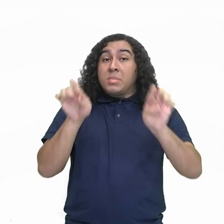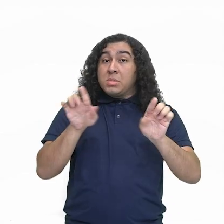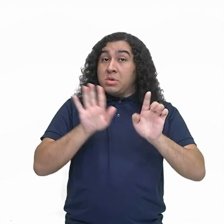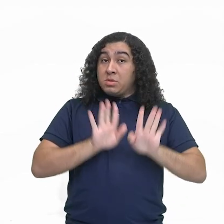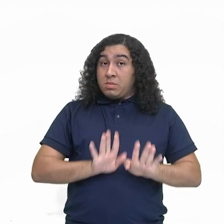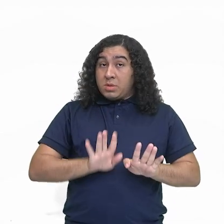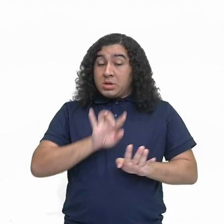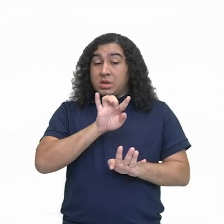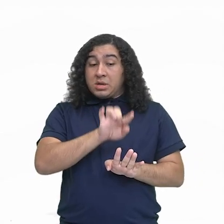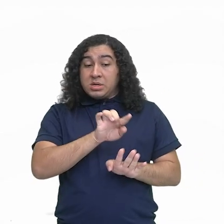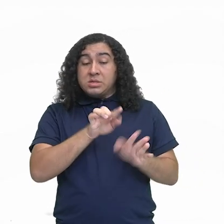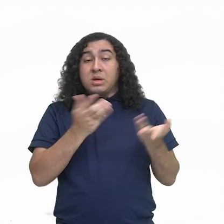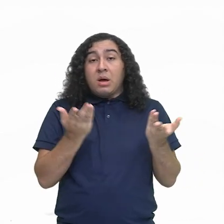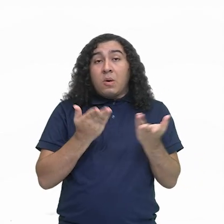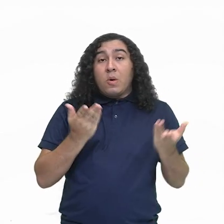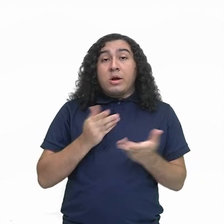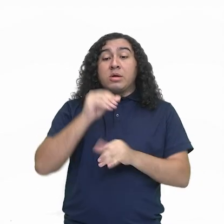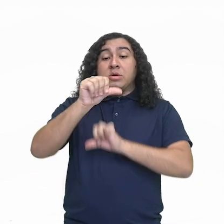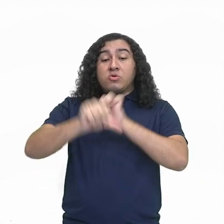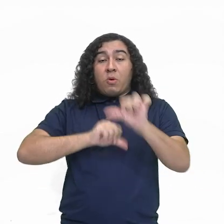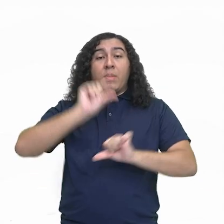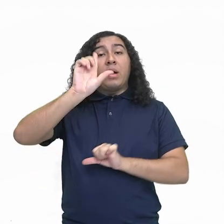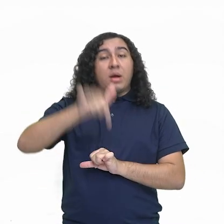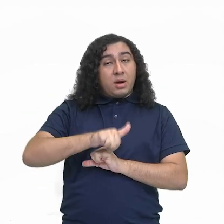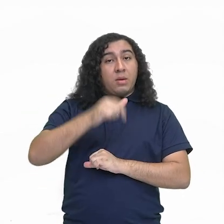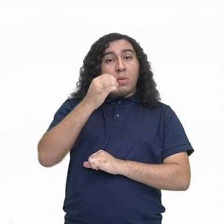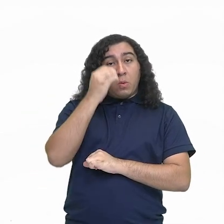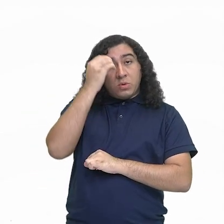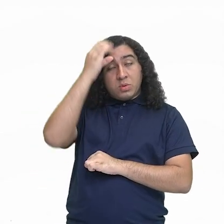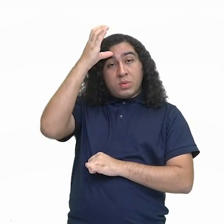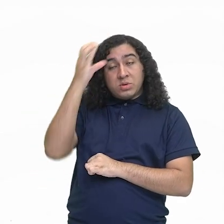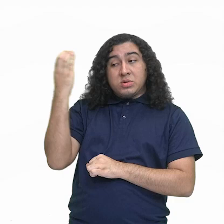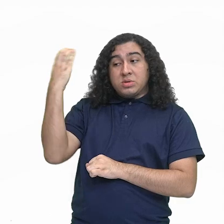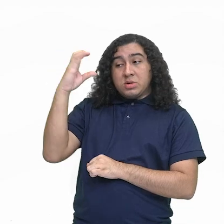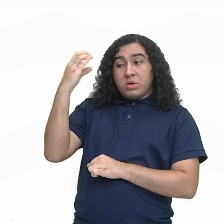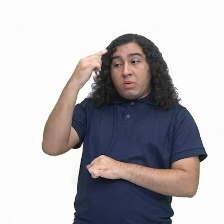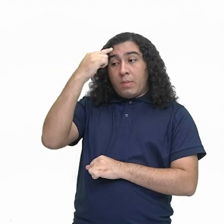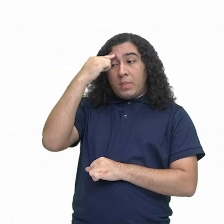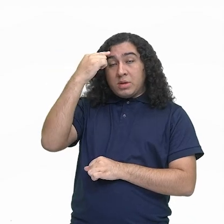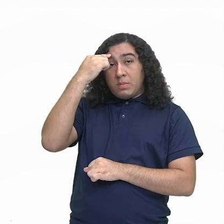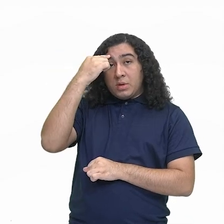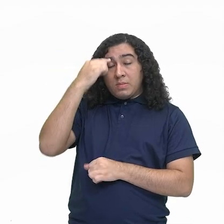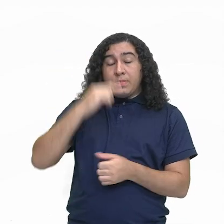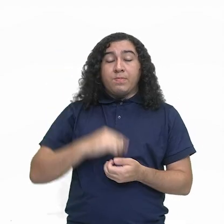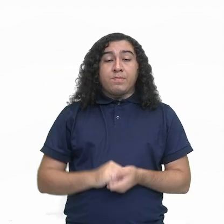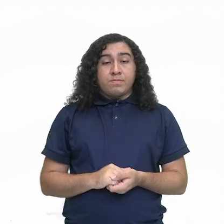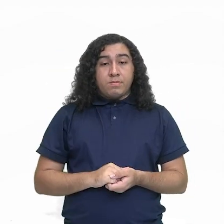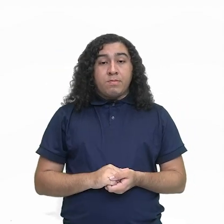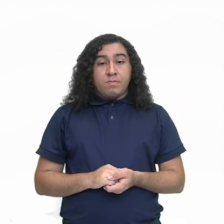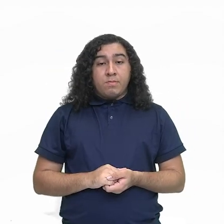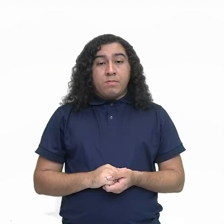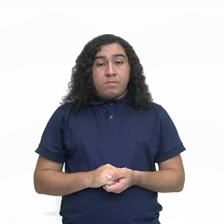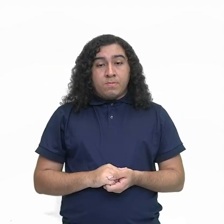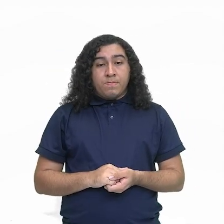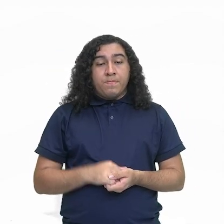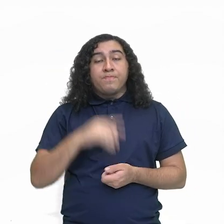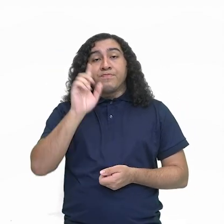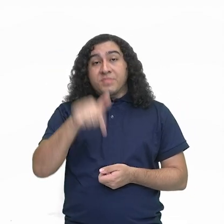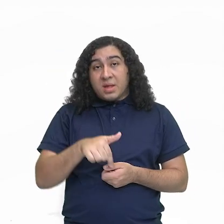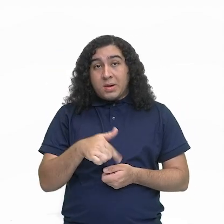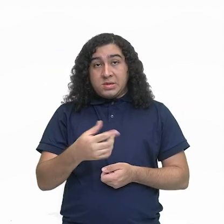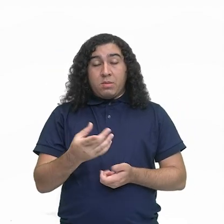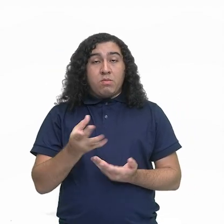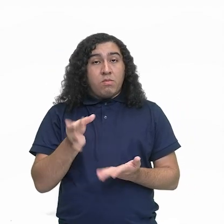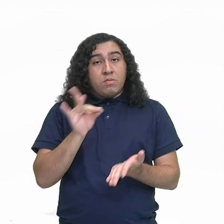eles vão dar lugar agora ao chamado pensamento do conhecimento científico. Então, essas